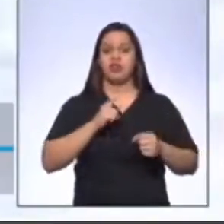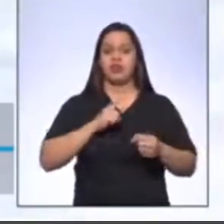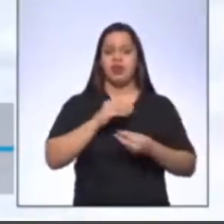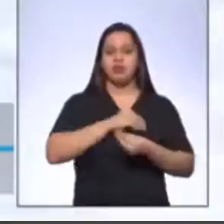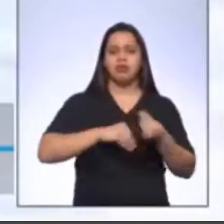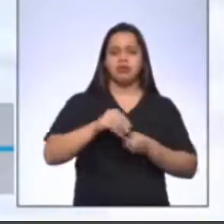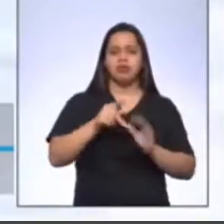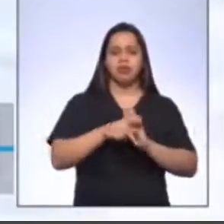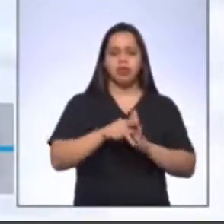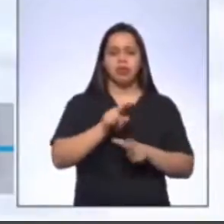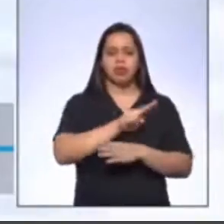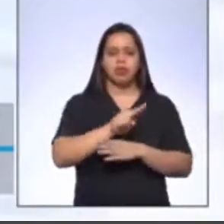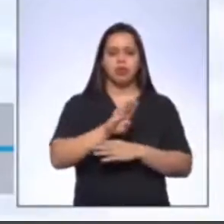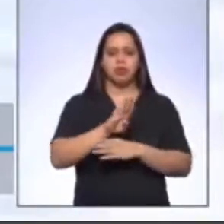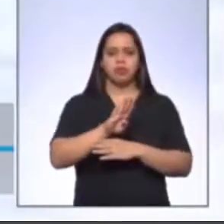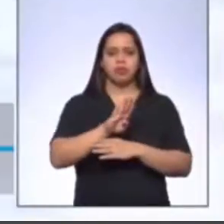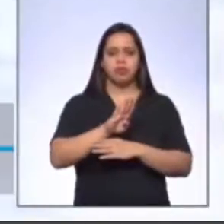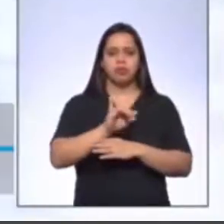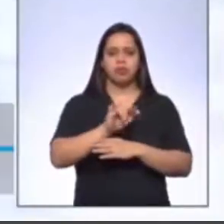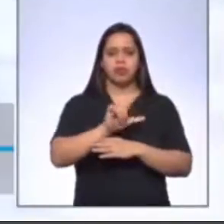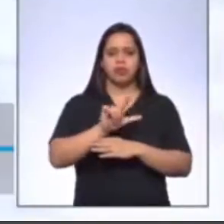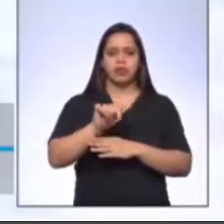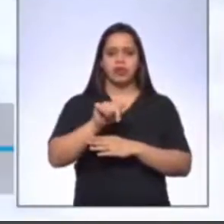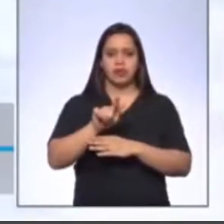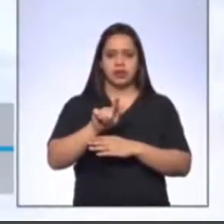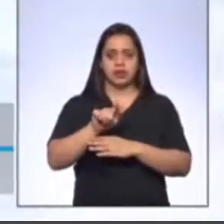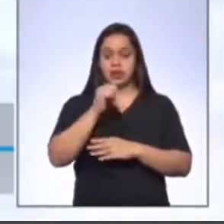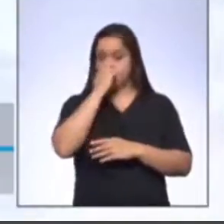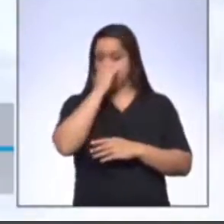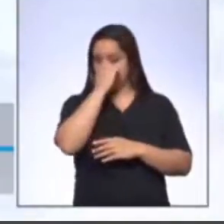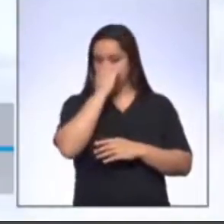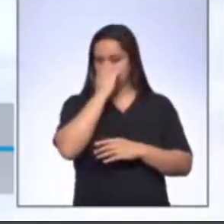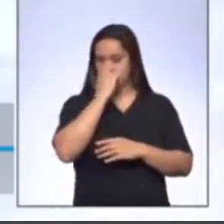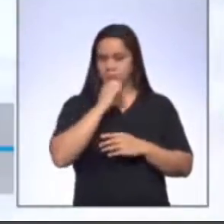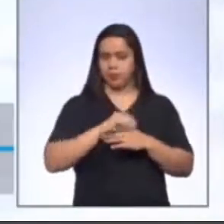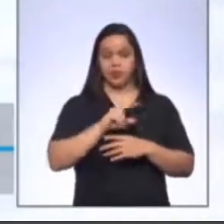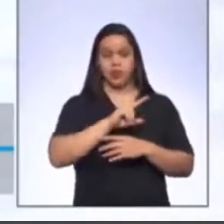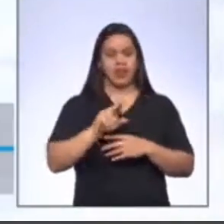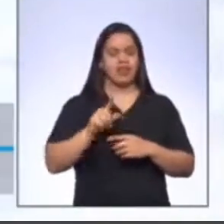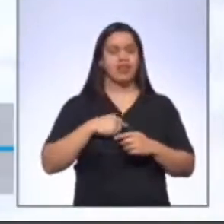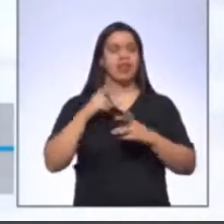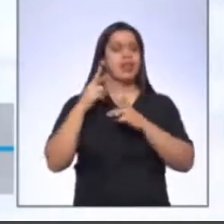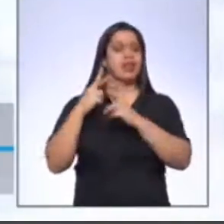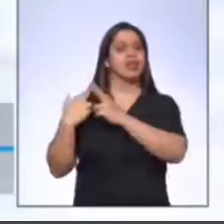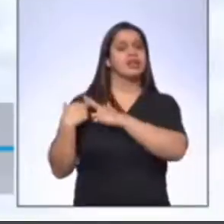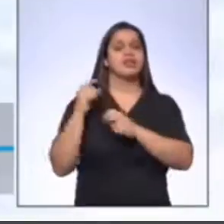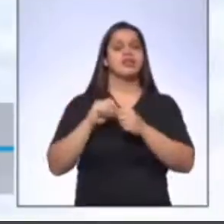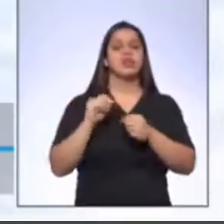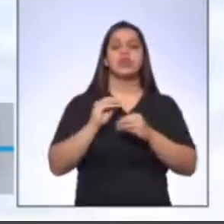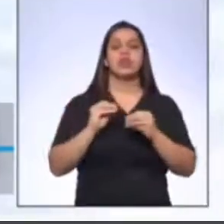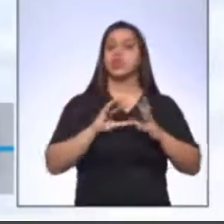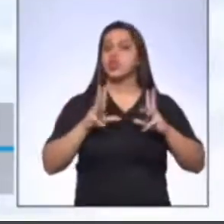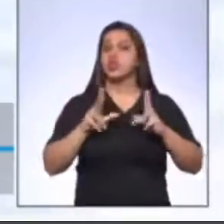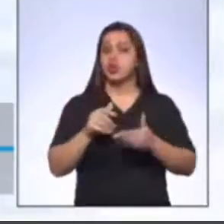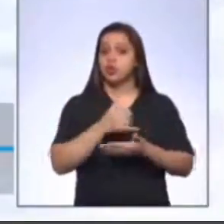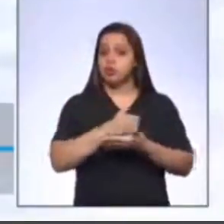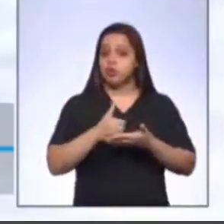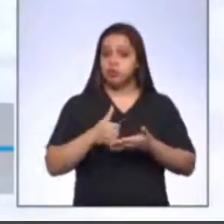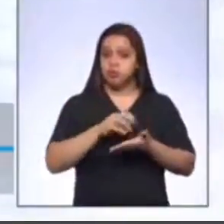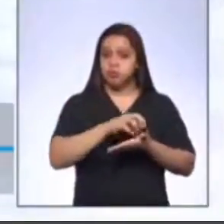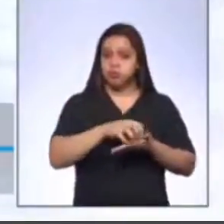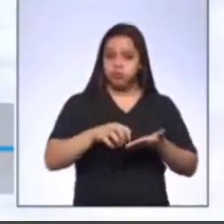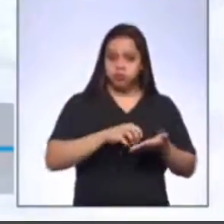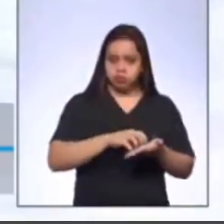a billy ela é responsável por dissolver gordura né é o pessoal que